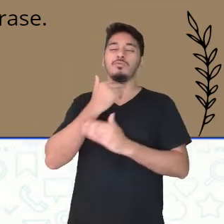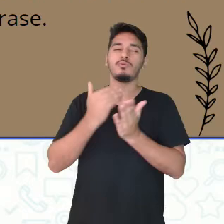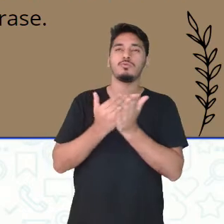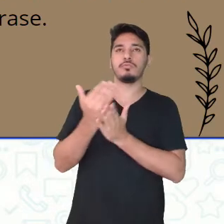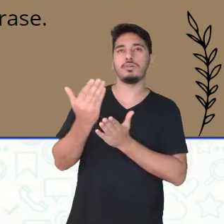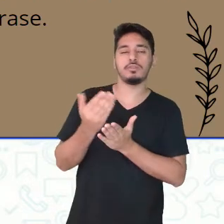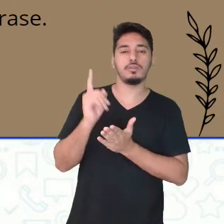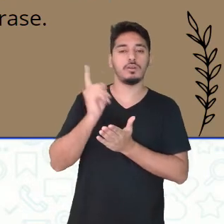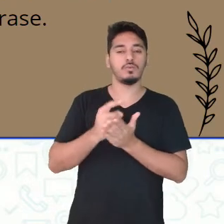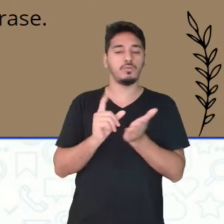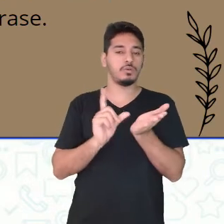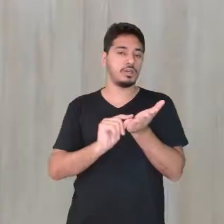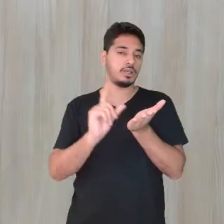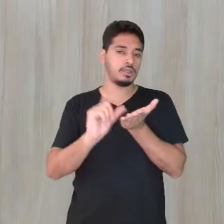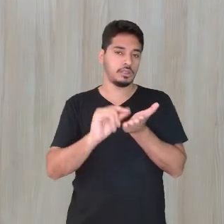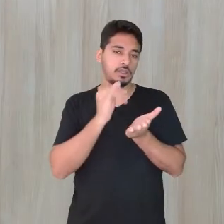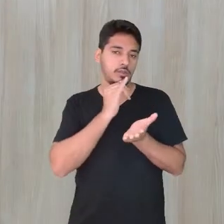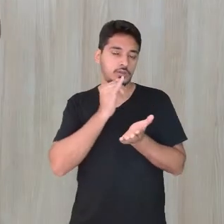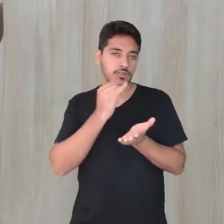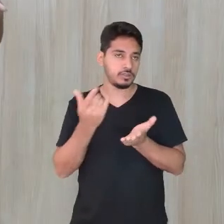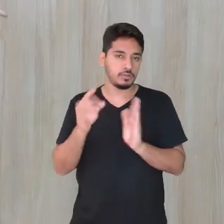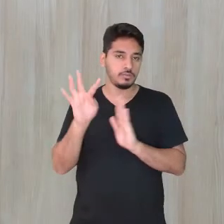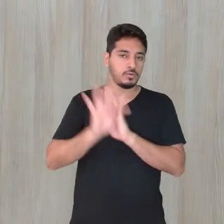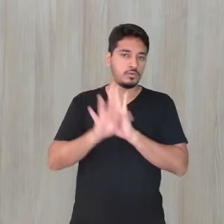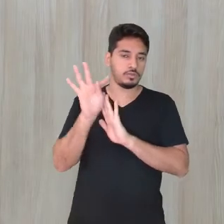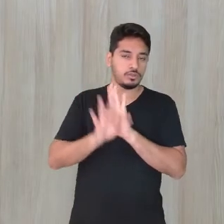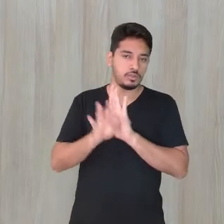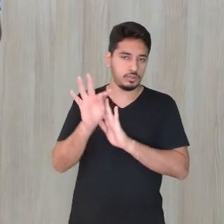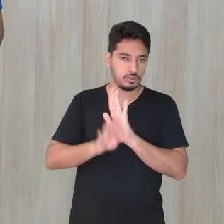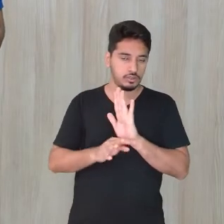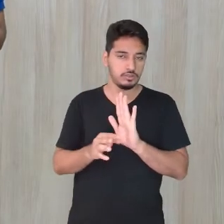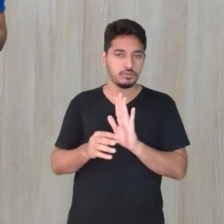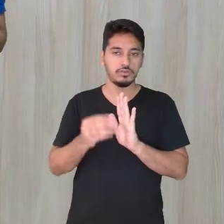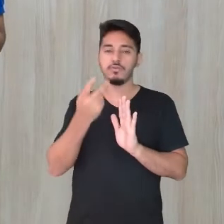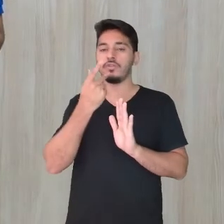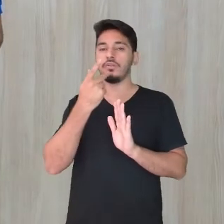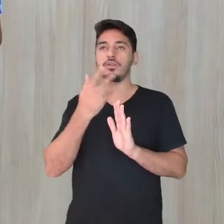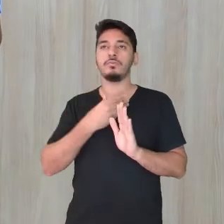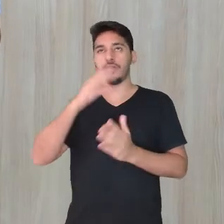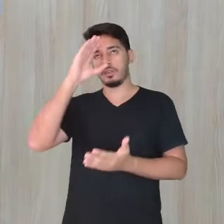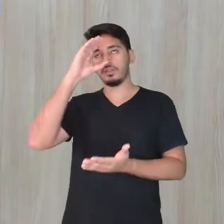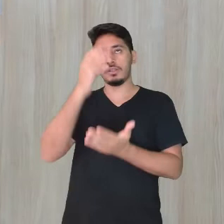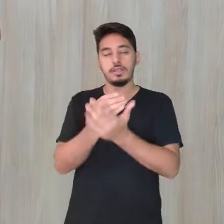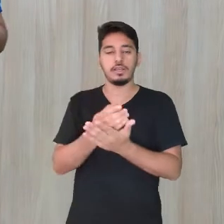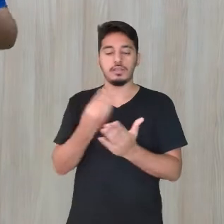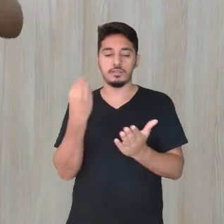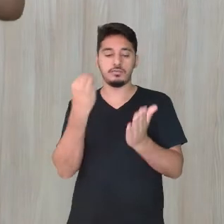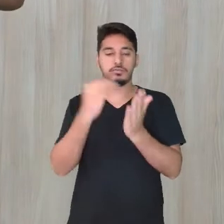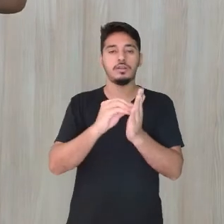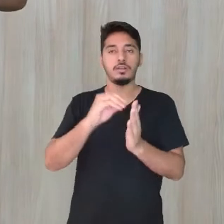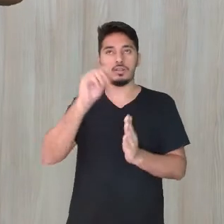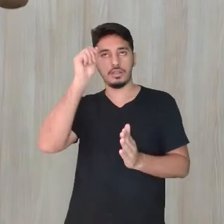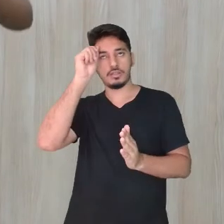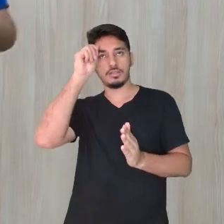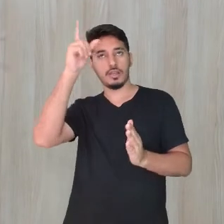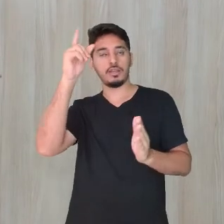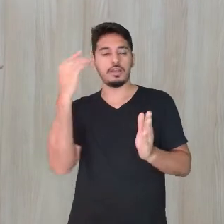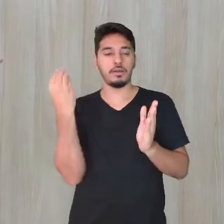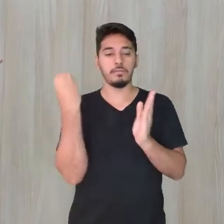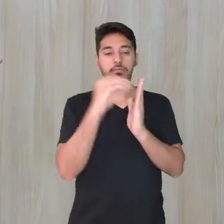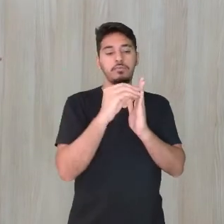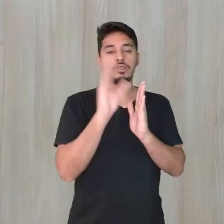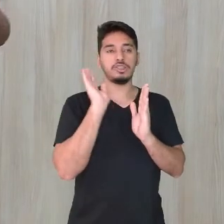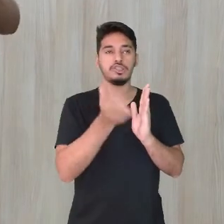começar um artigo, por exemplo, ou um texto argumentativo, dando a minha tese, colocando lá a ideia principal do texto e não